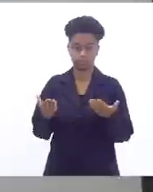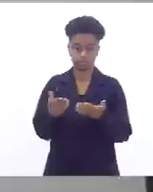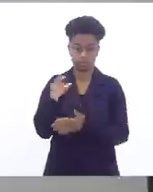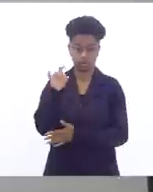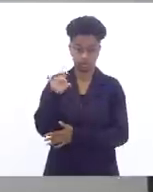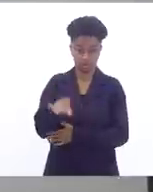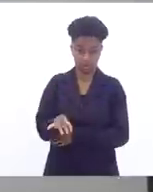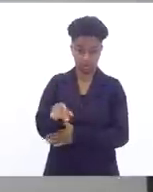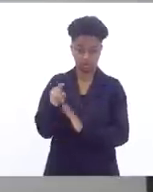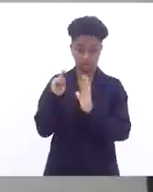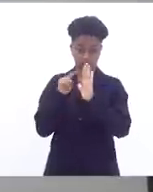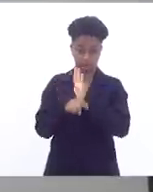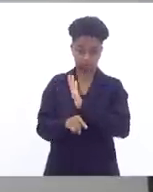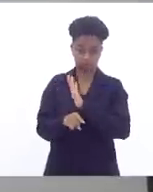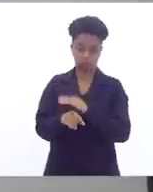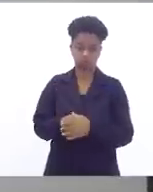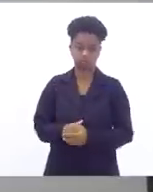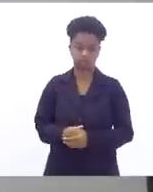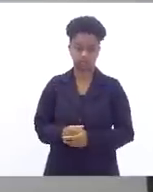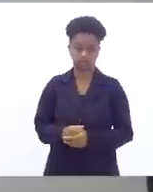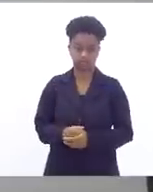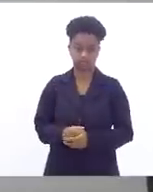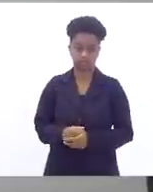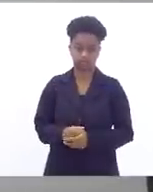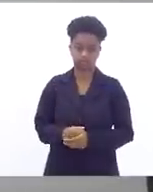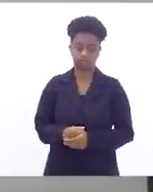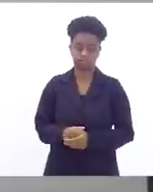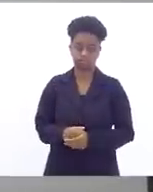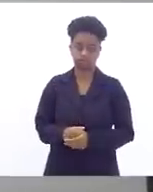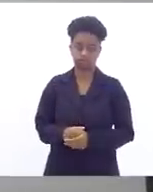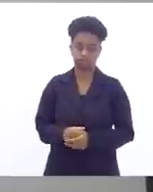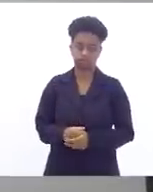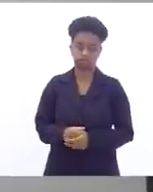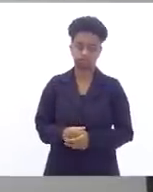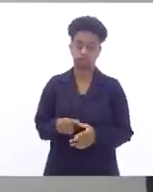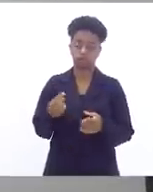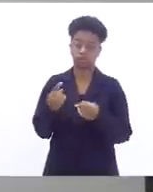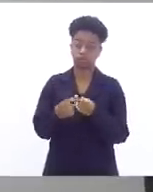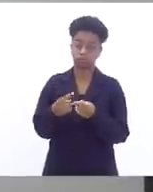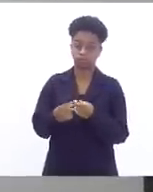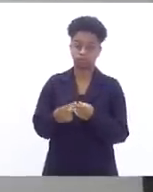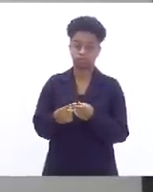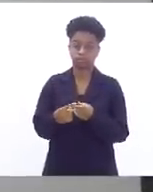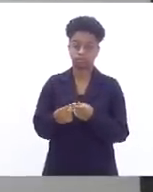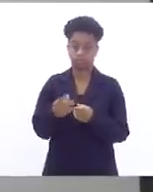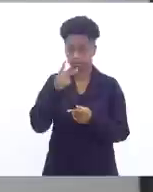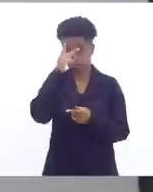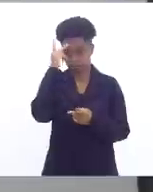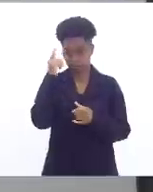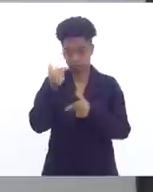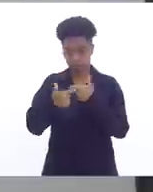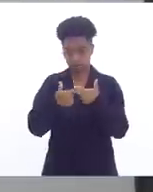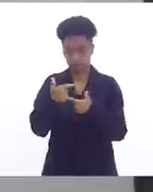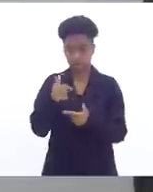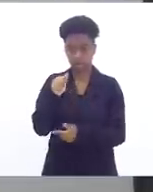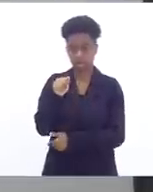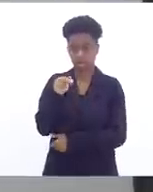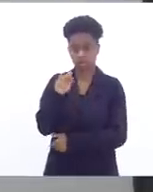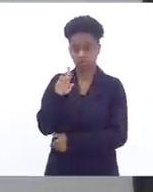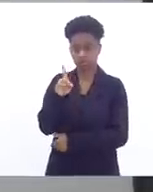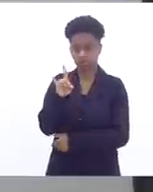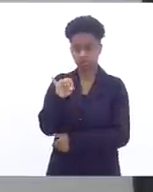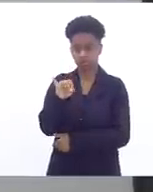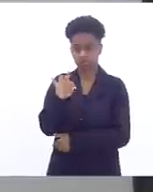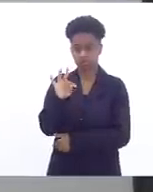a última questão que foi trazido por auditores fiscais é